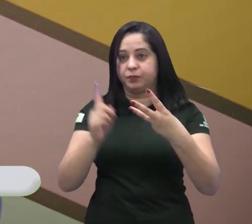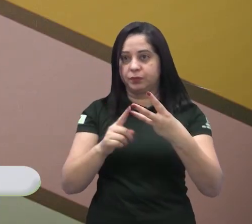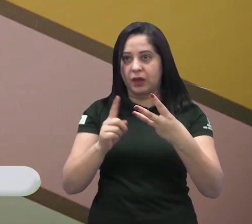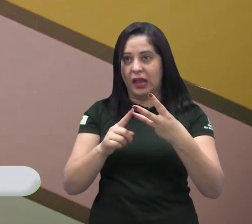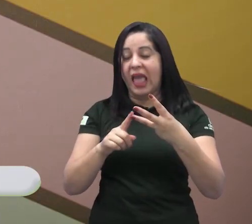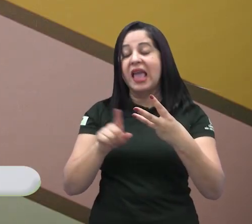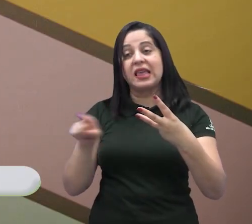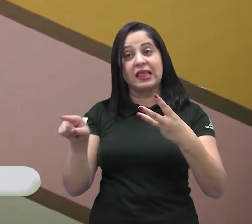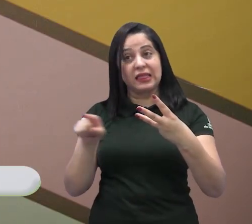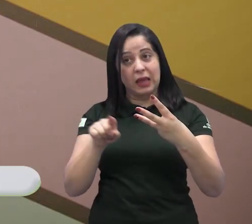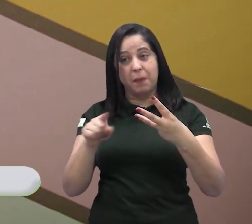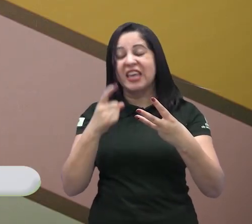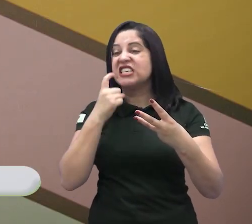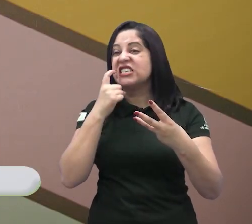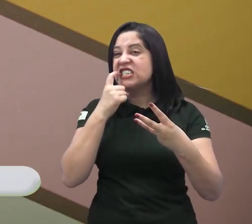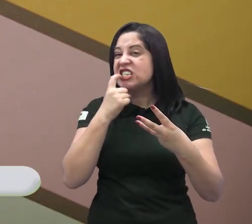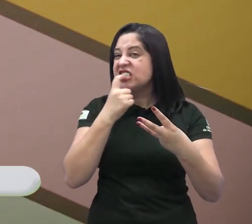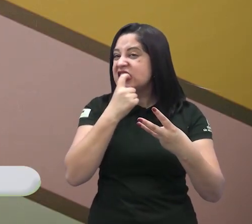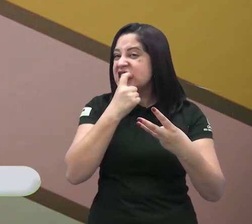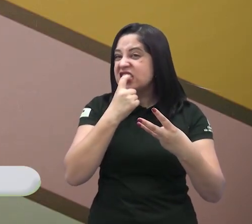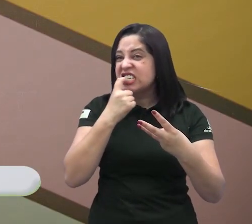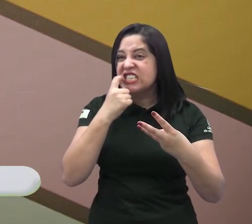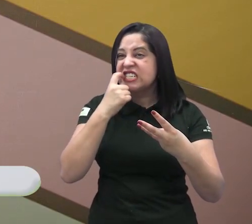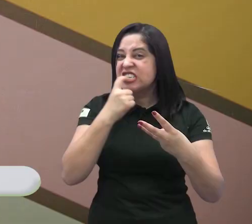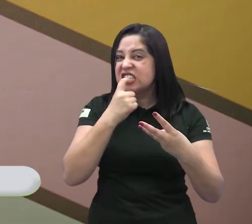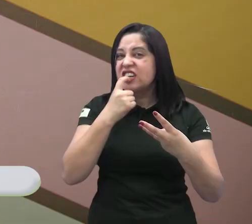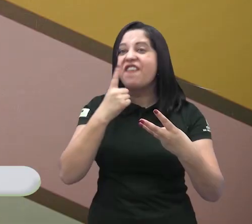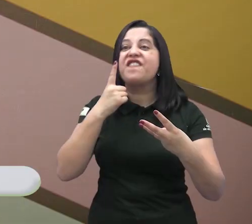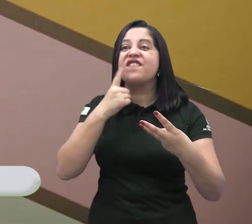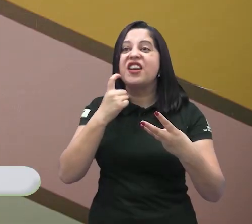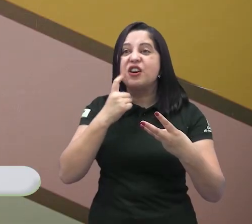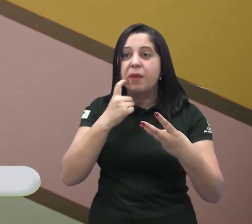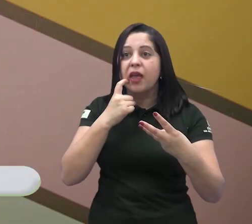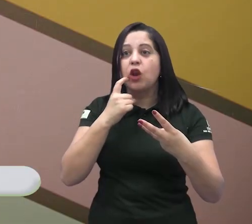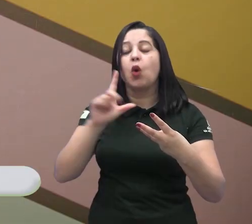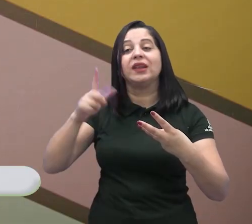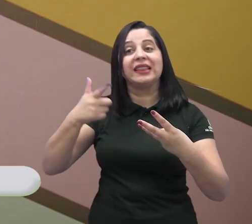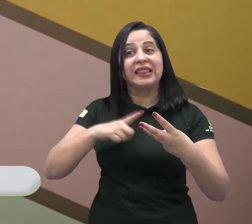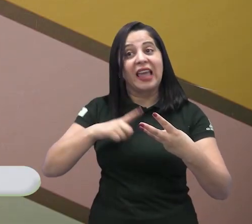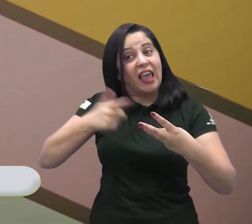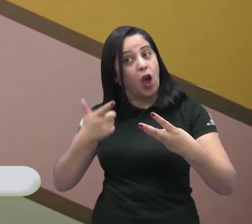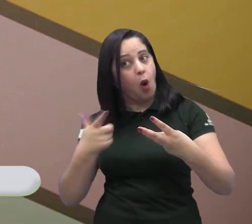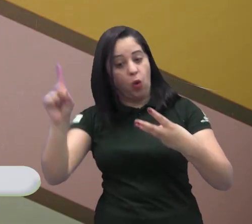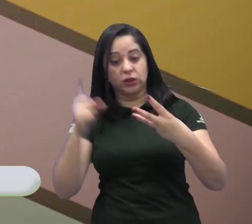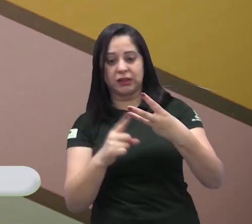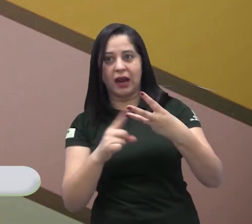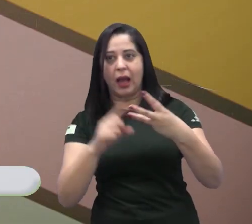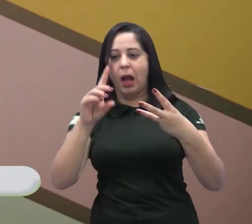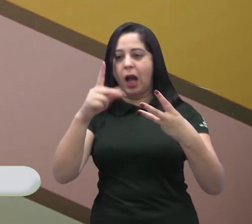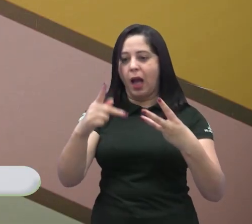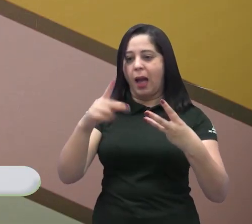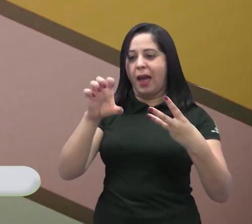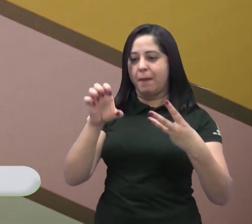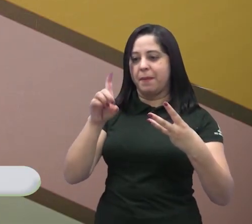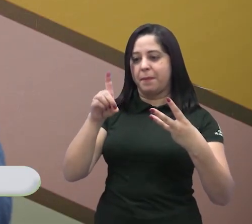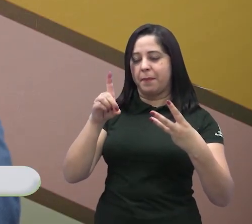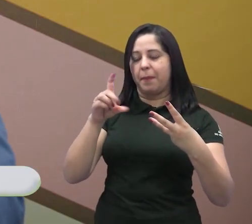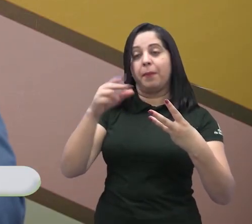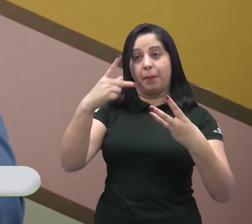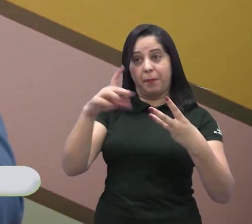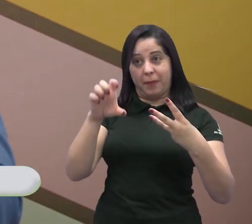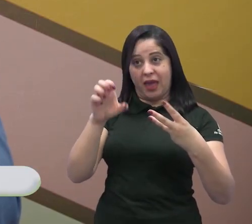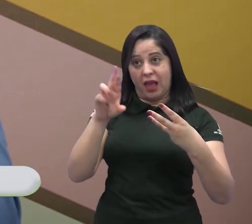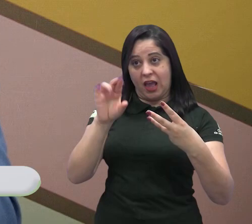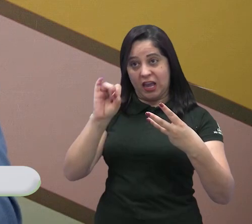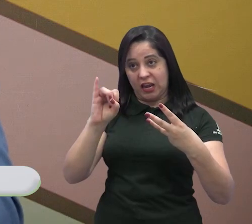uma evolução da gengivite por um outro quadro chamado periodontite. E esse problema de periodontite pode